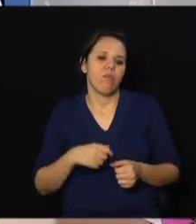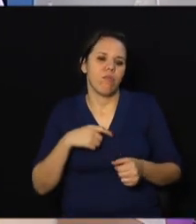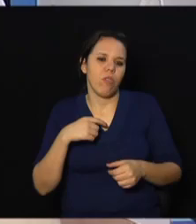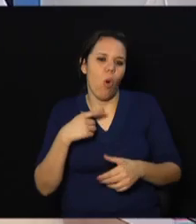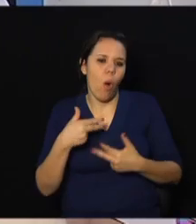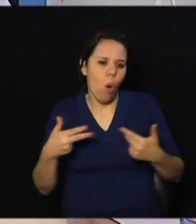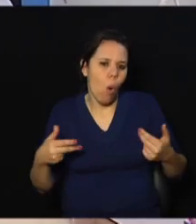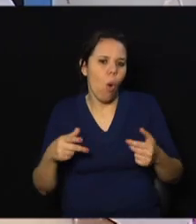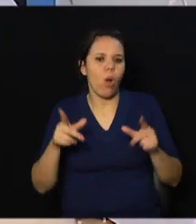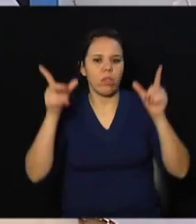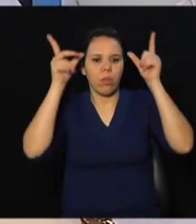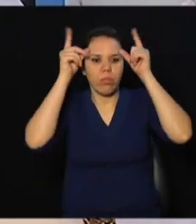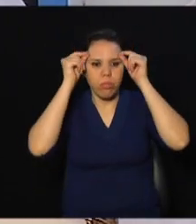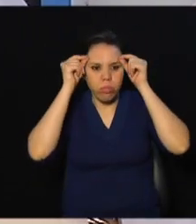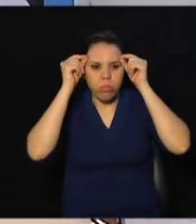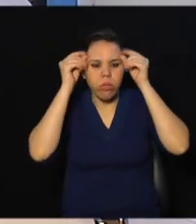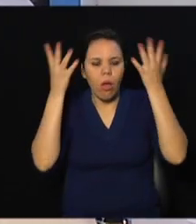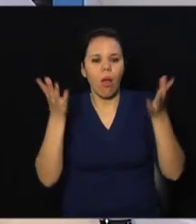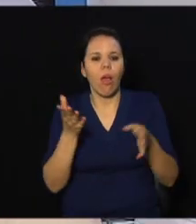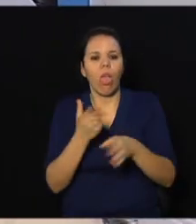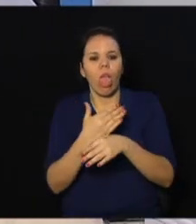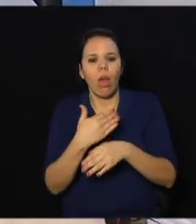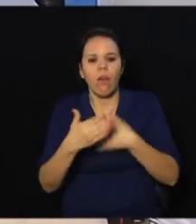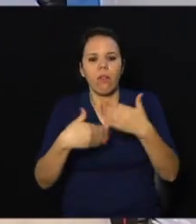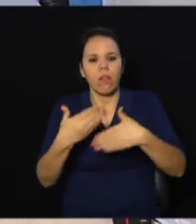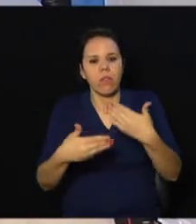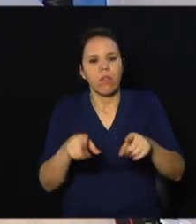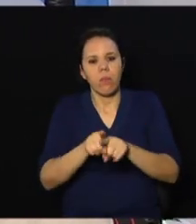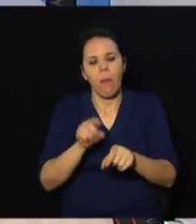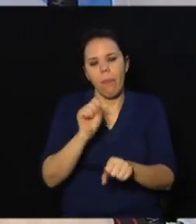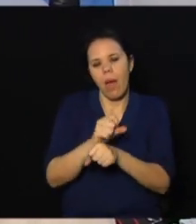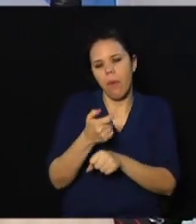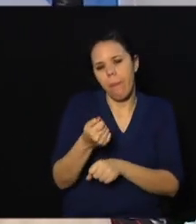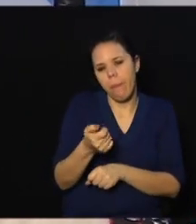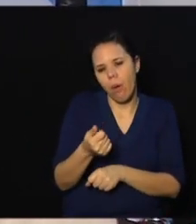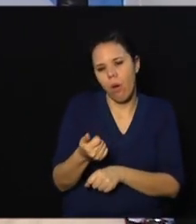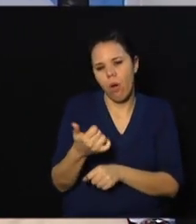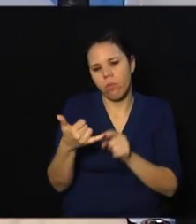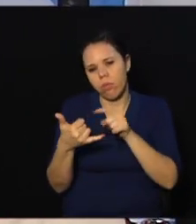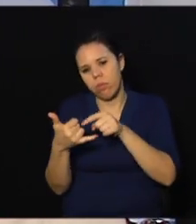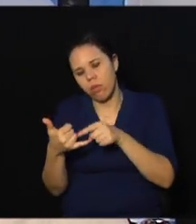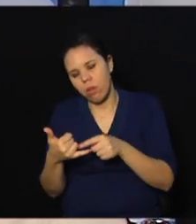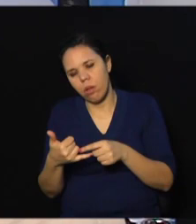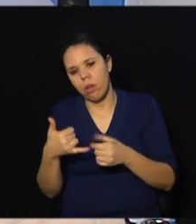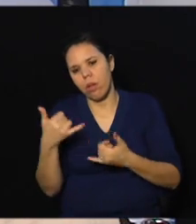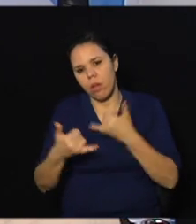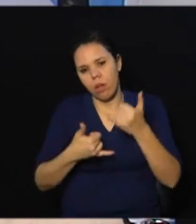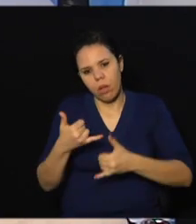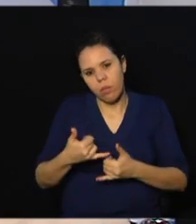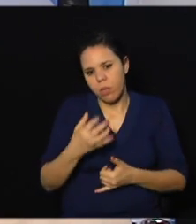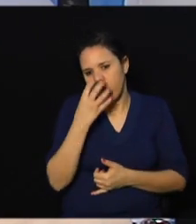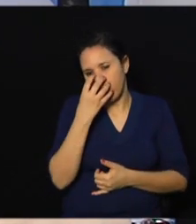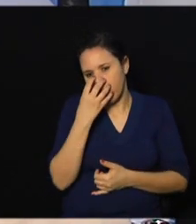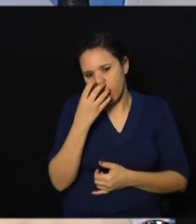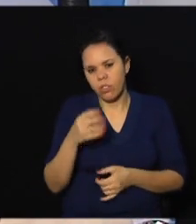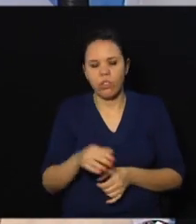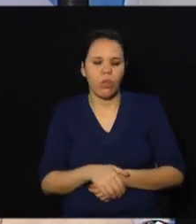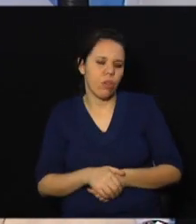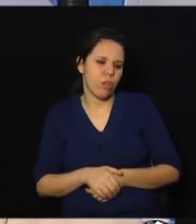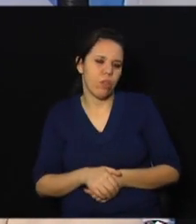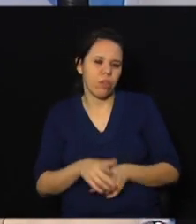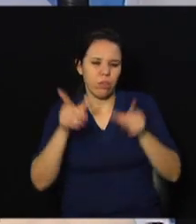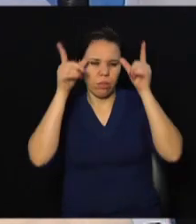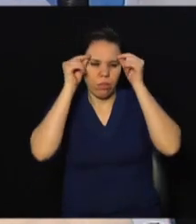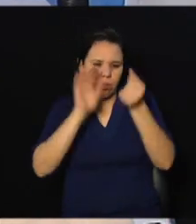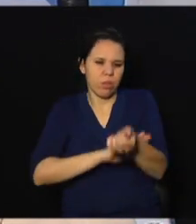pesado. Eu acho que, enfim, quando eu paro um pouco, mexo no celular, toco uma música, brinco com o meu cachorro aqui, é uma coisa que dá uma